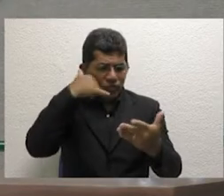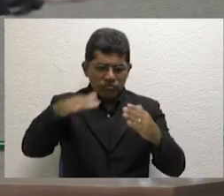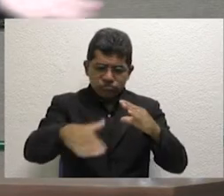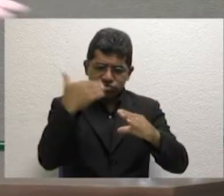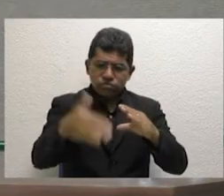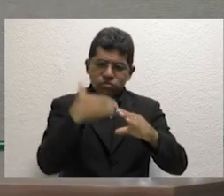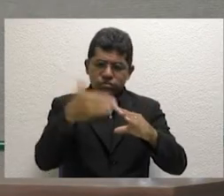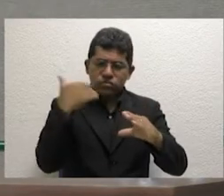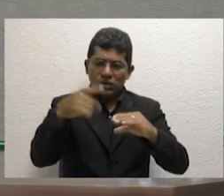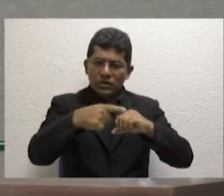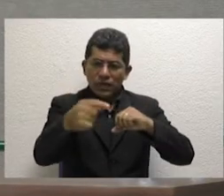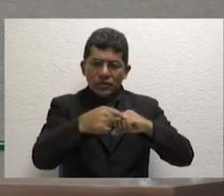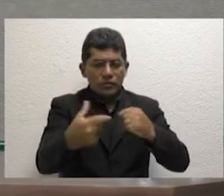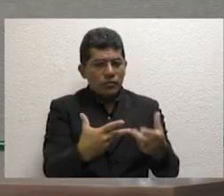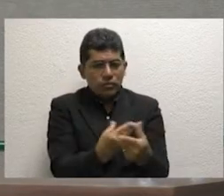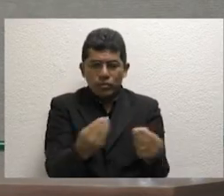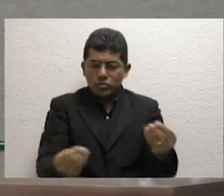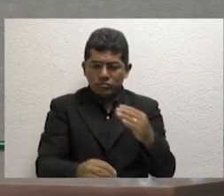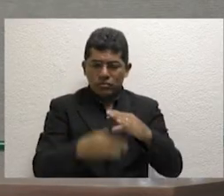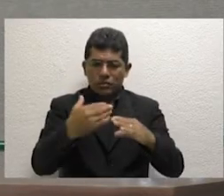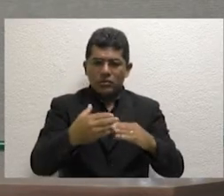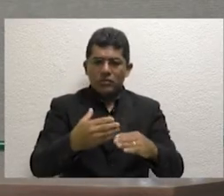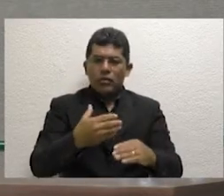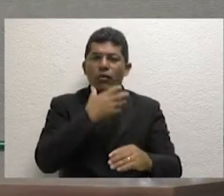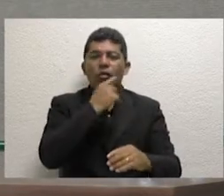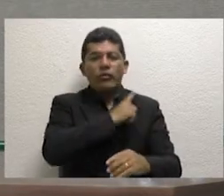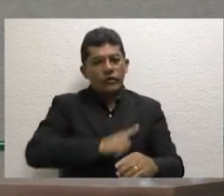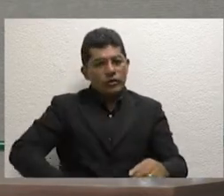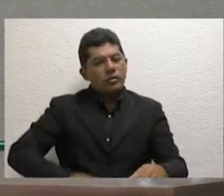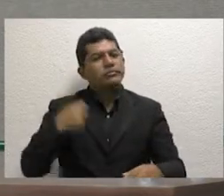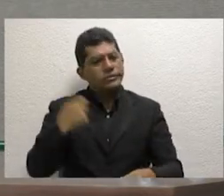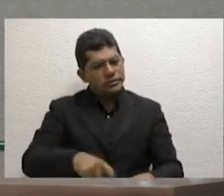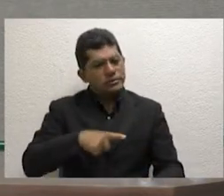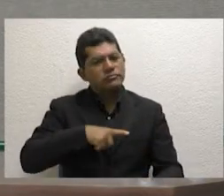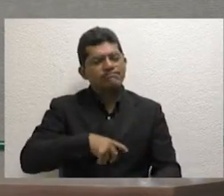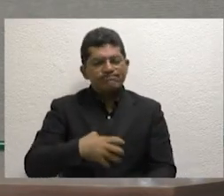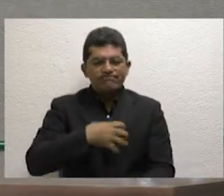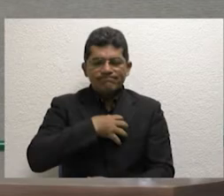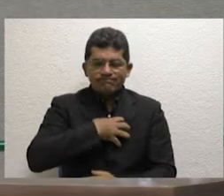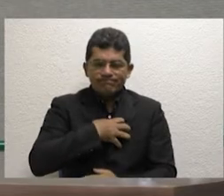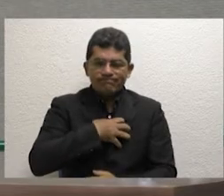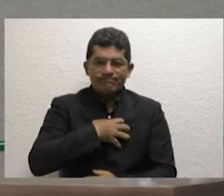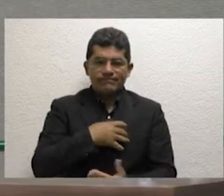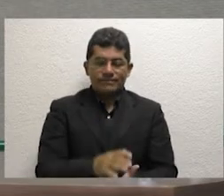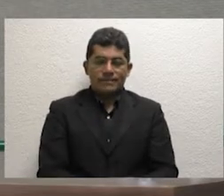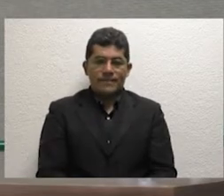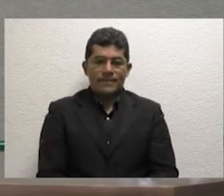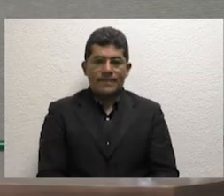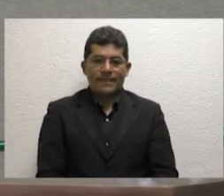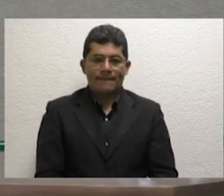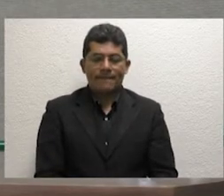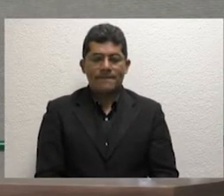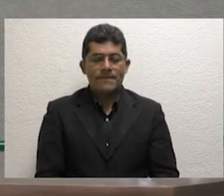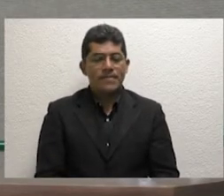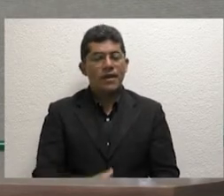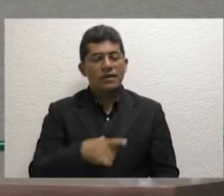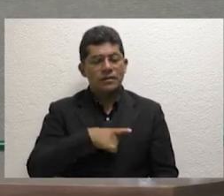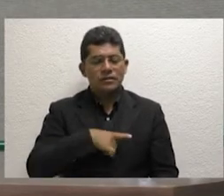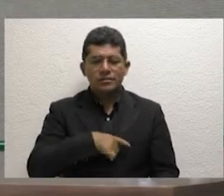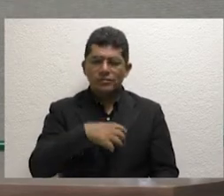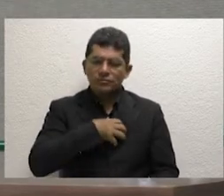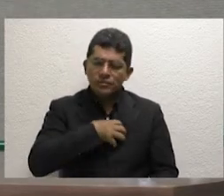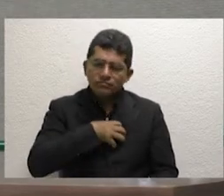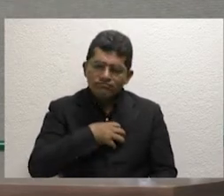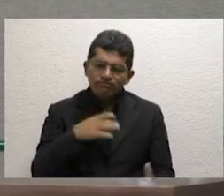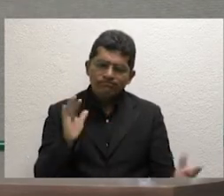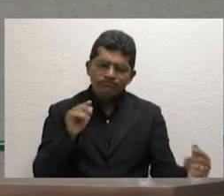pelo WhatsApp. O governador poderia ter pelo menos a sensibilidade de ser solidário com o